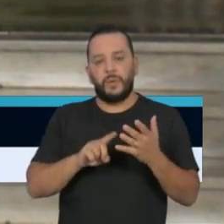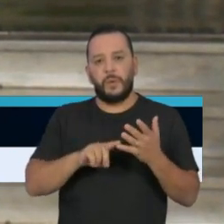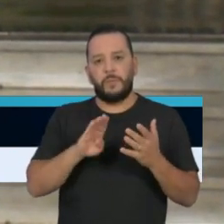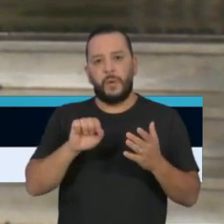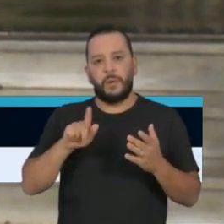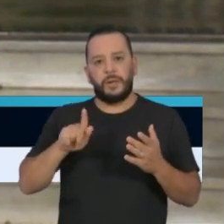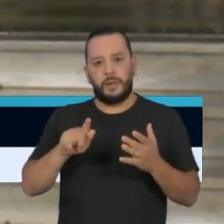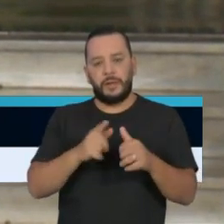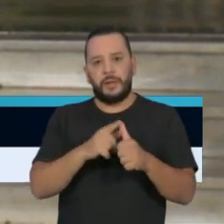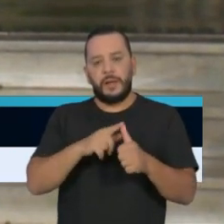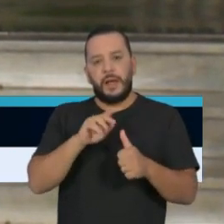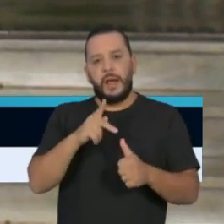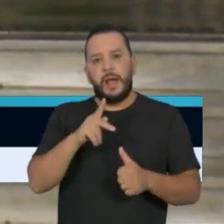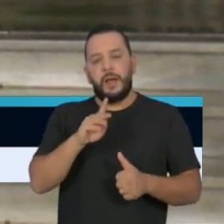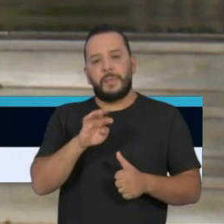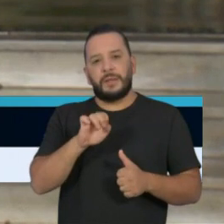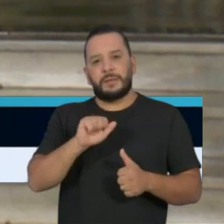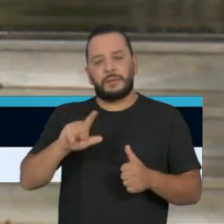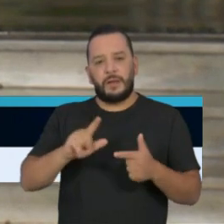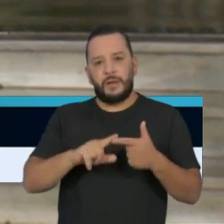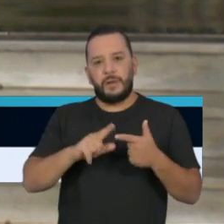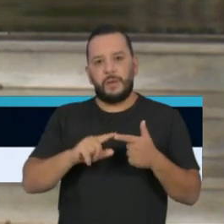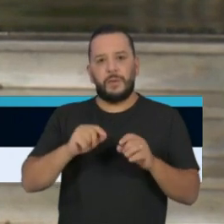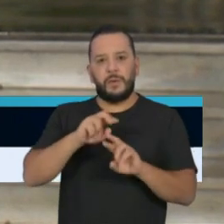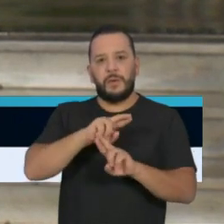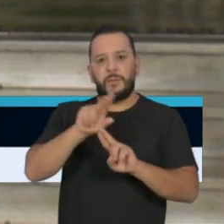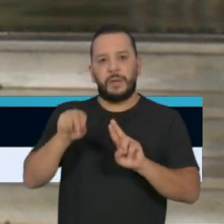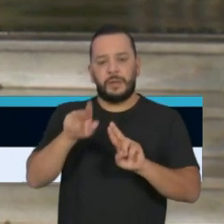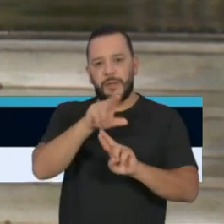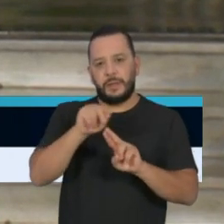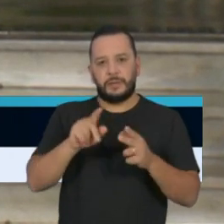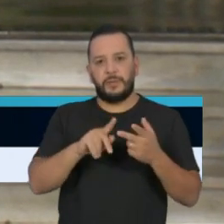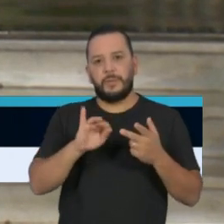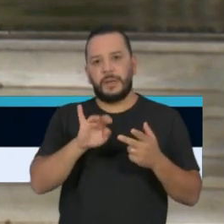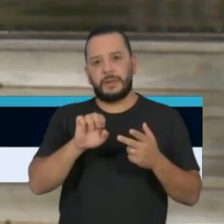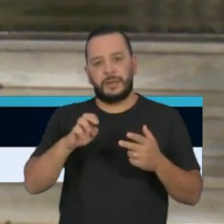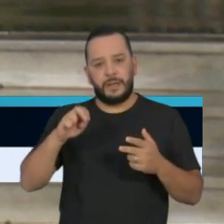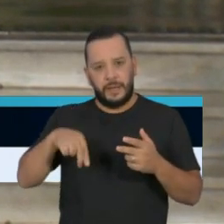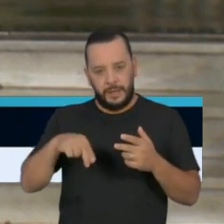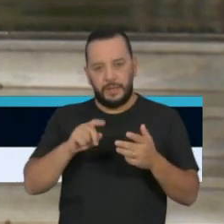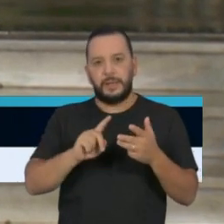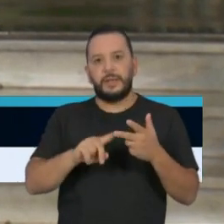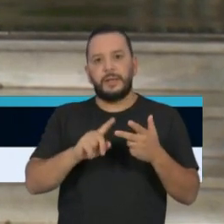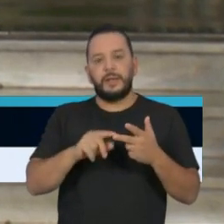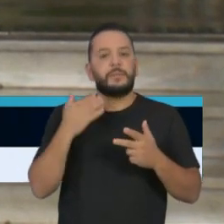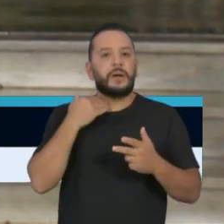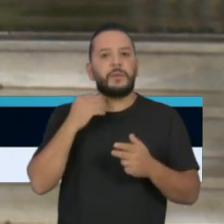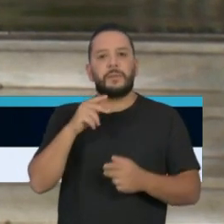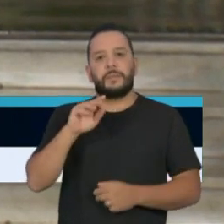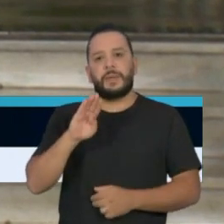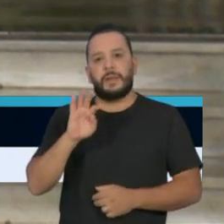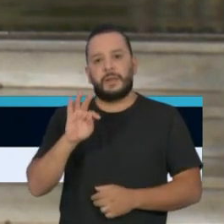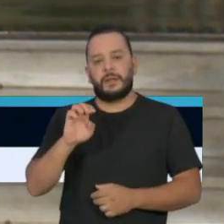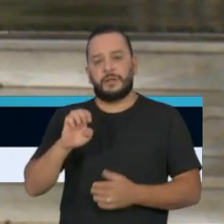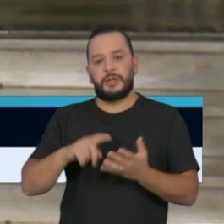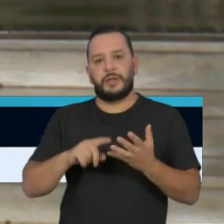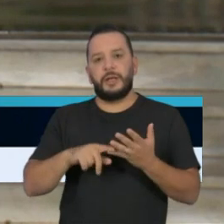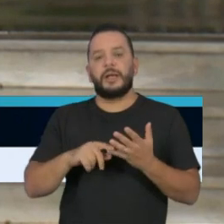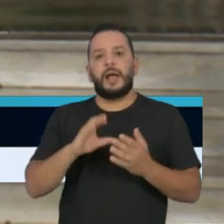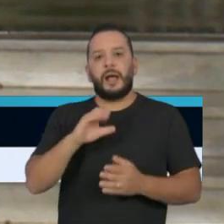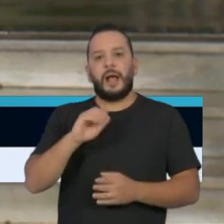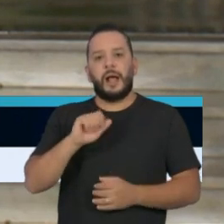a Bracel, o Bradesco, a Braskem, a BRF, o Banco BTG, Cacau Show,